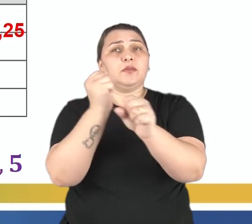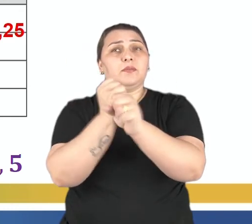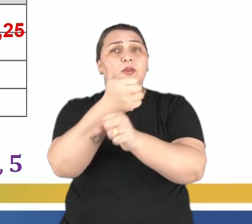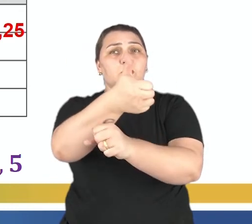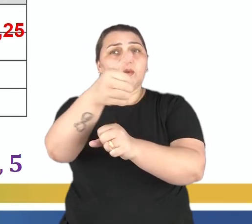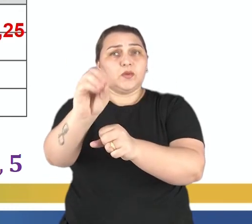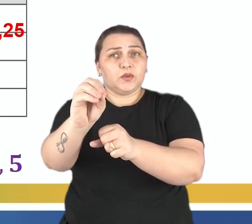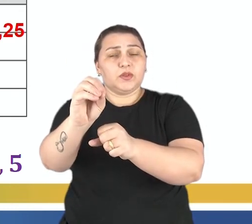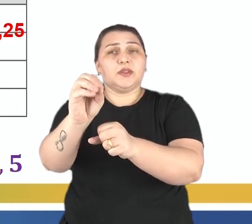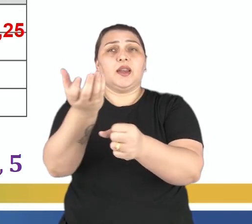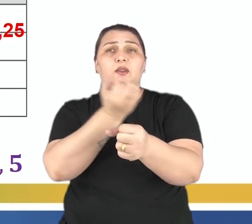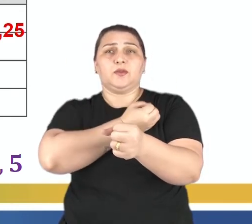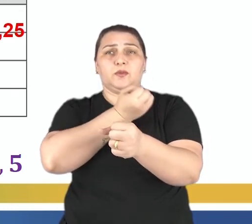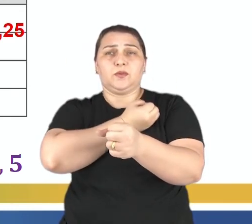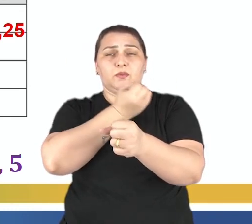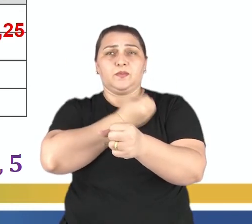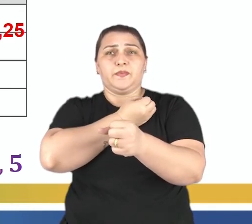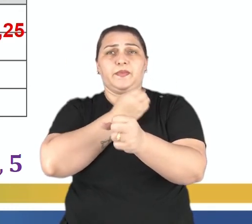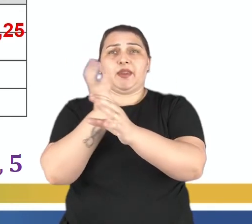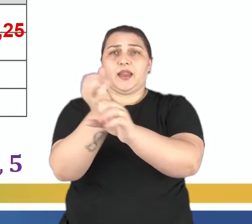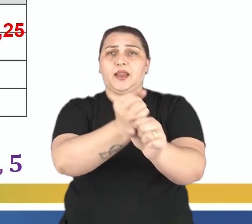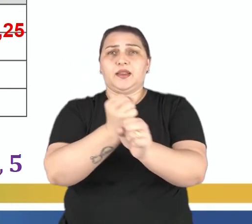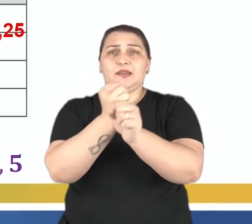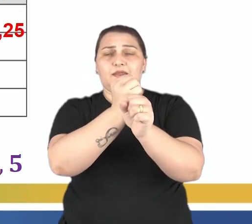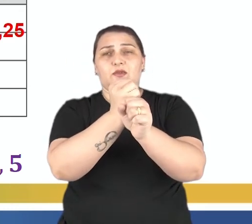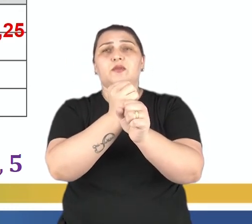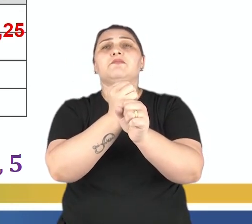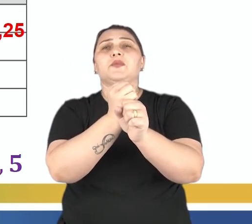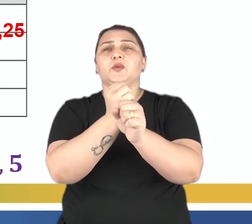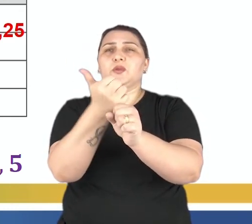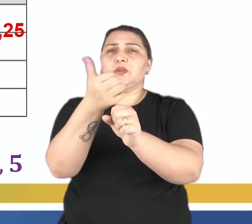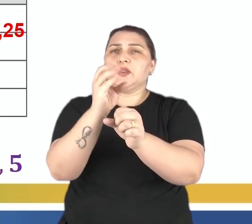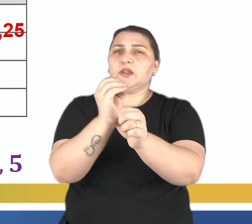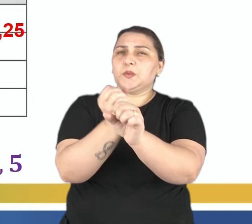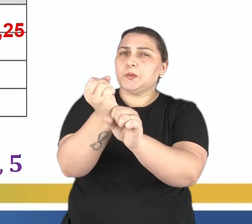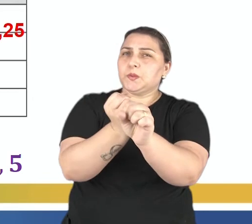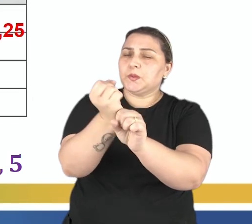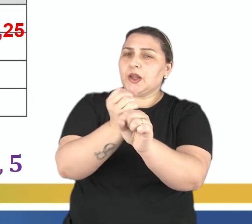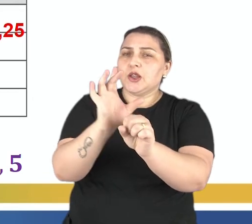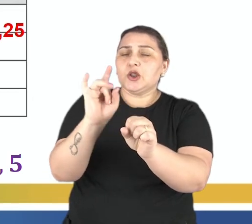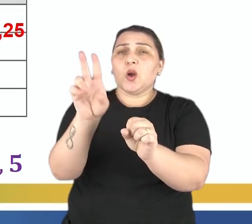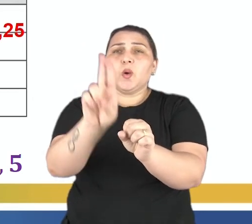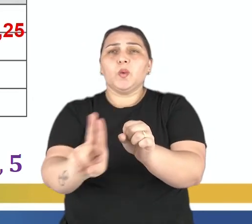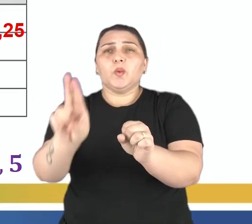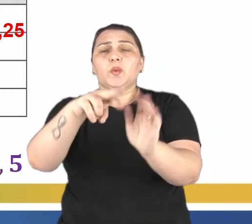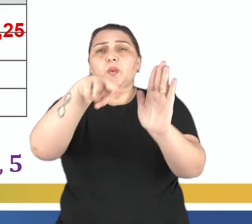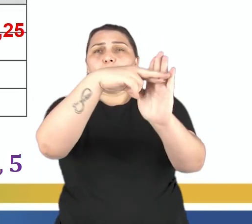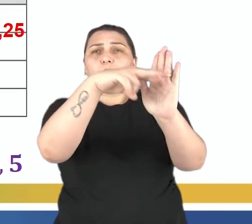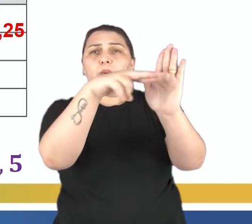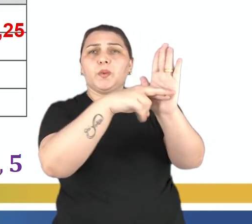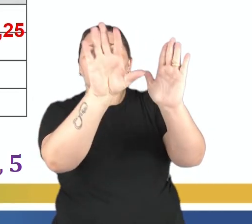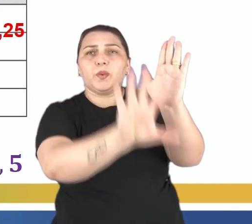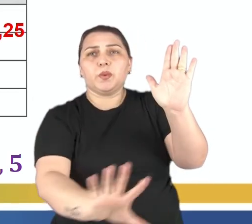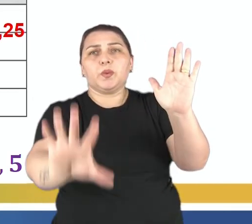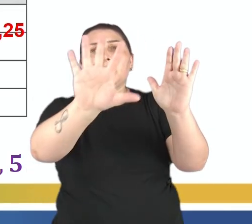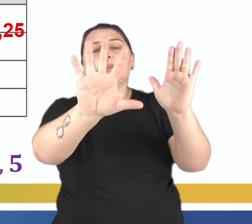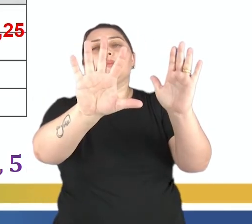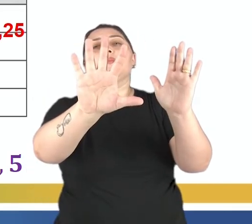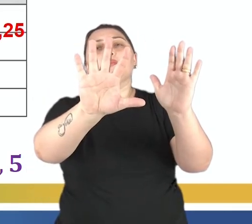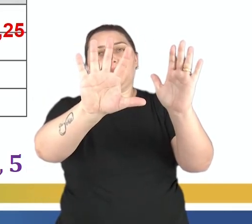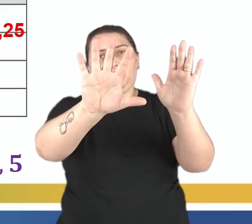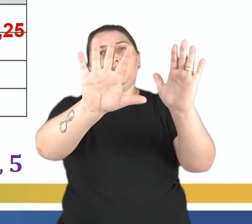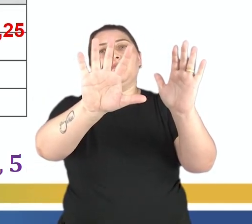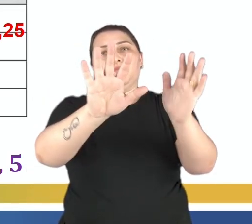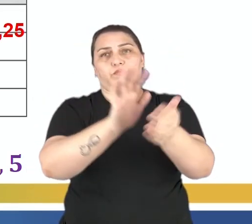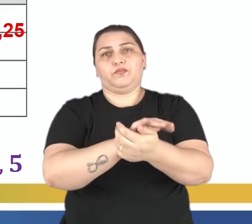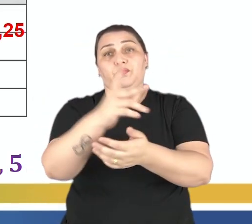10 termos, ou seja, a soma desses 10 anos aí, é só utilizar a relação da fórmula da soma dos